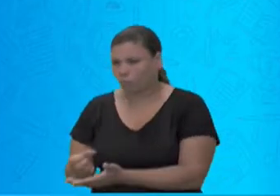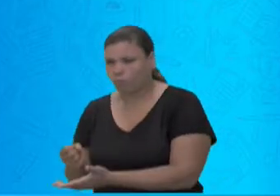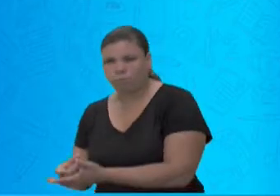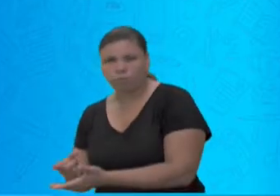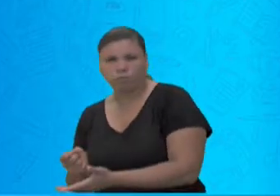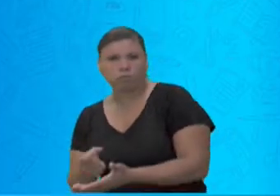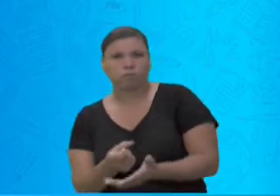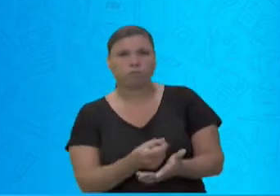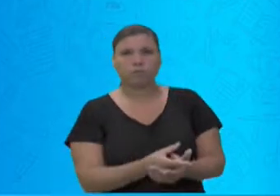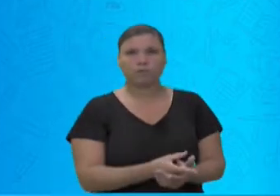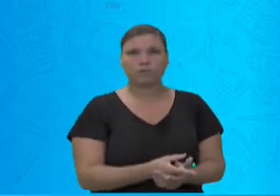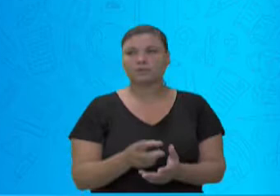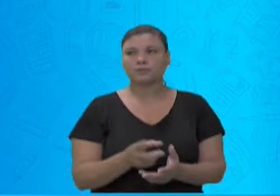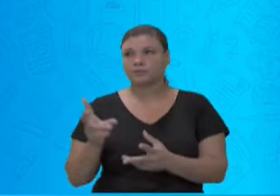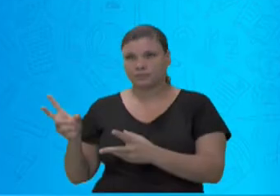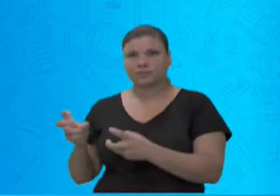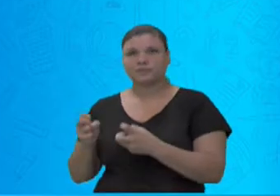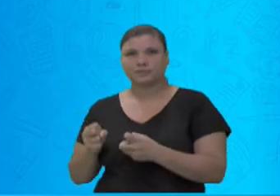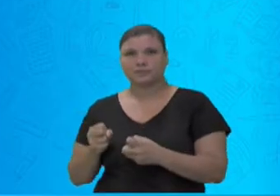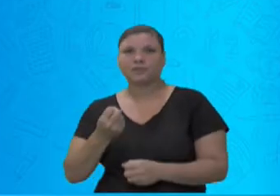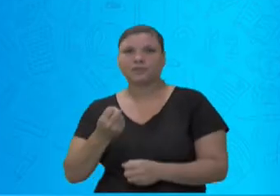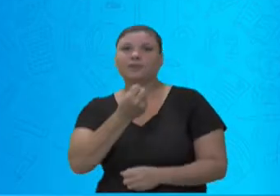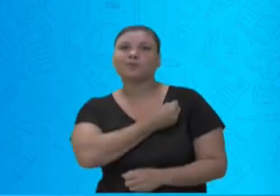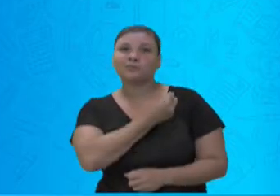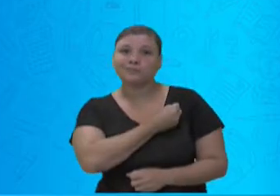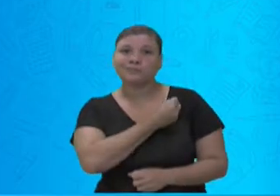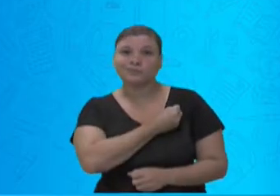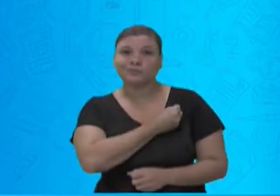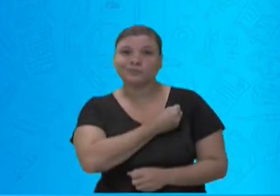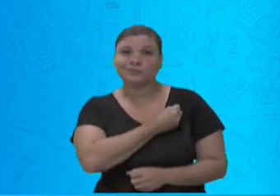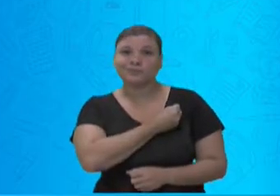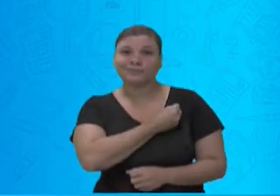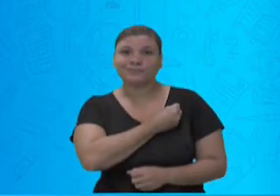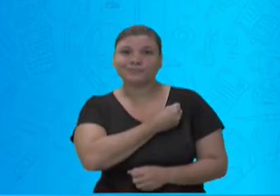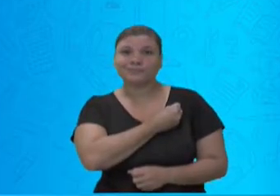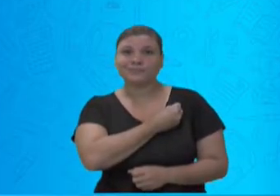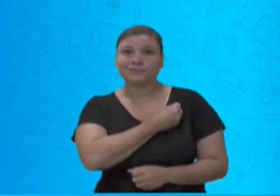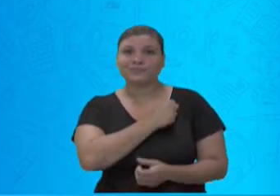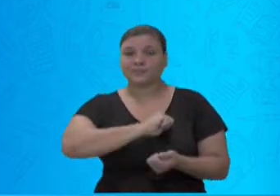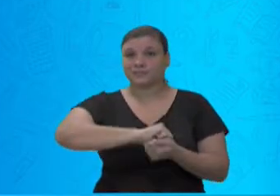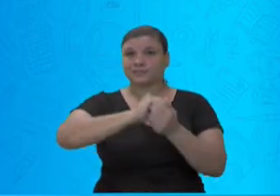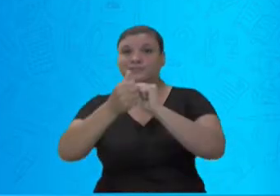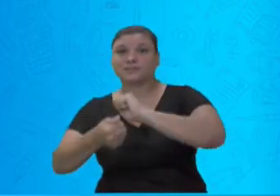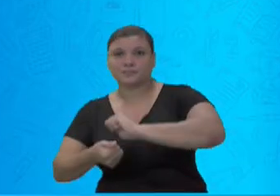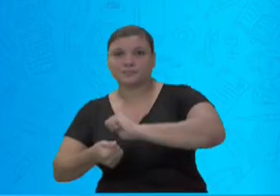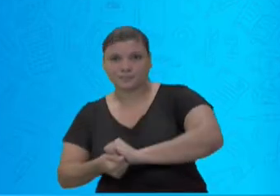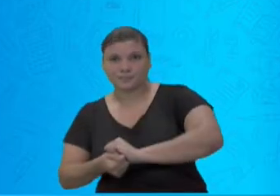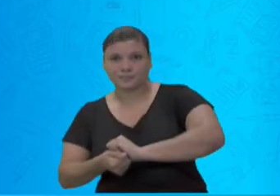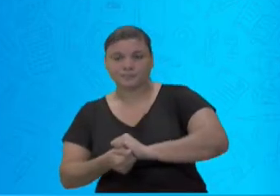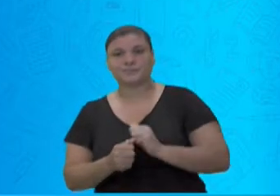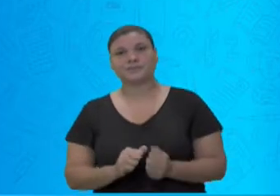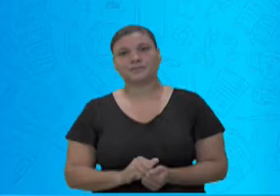flexão. Em número. Foram adaptadas, foram adequadas no plural.